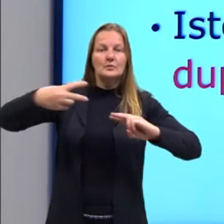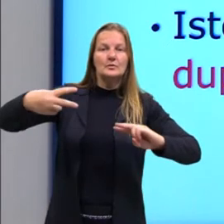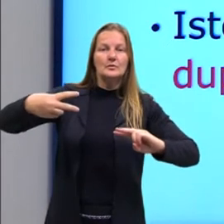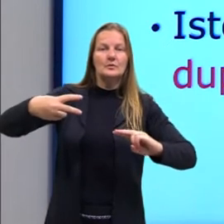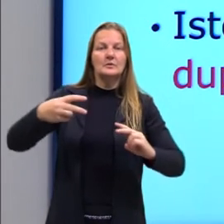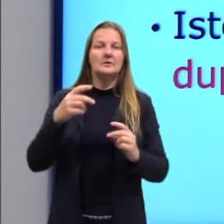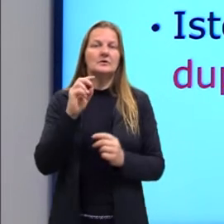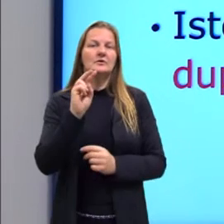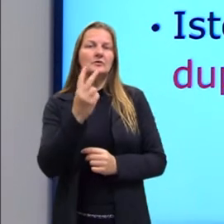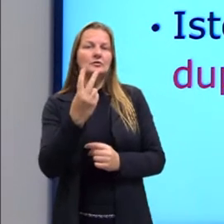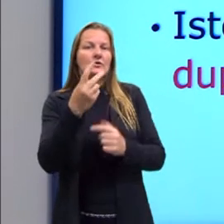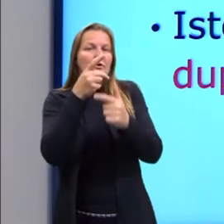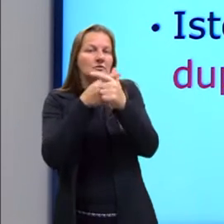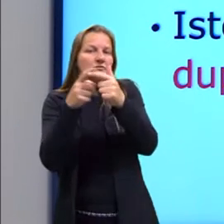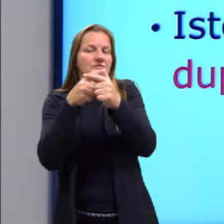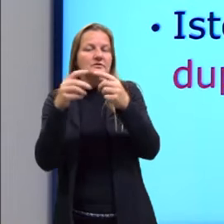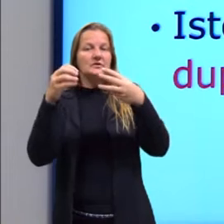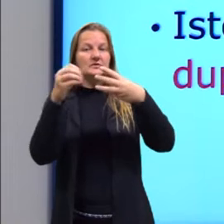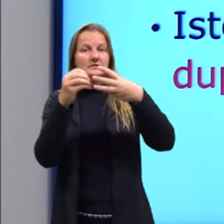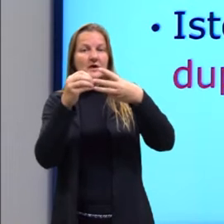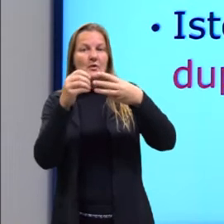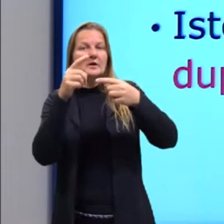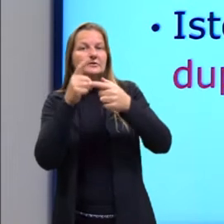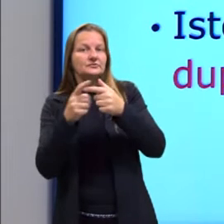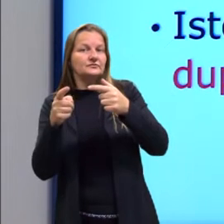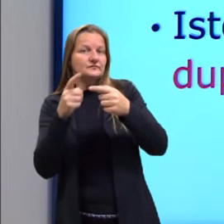duas divisões celulares